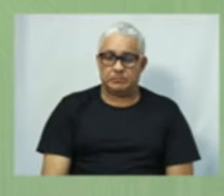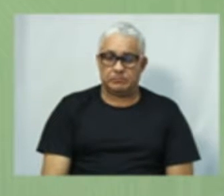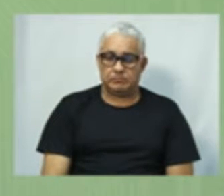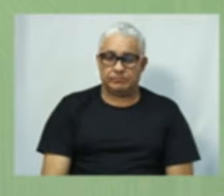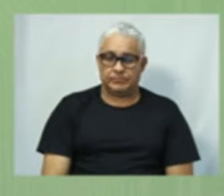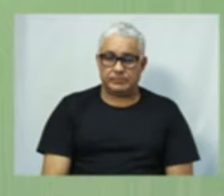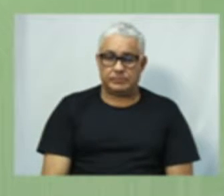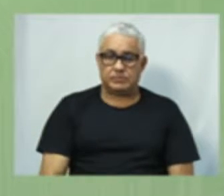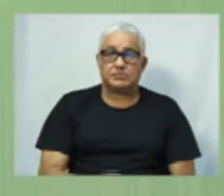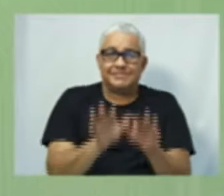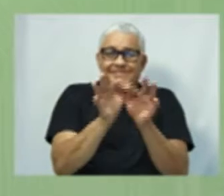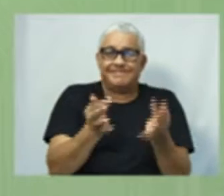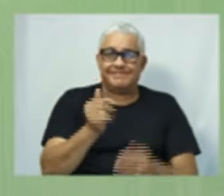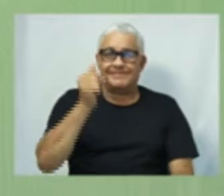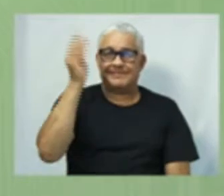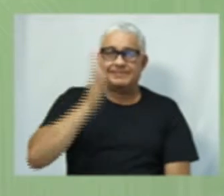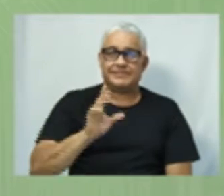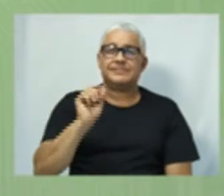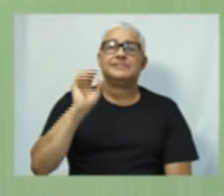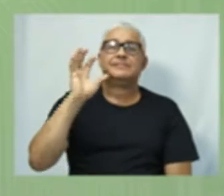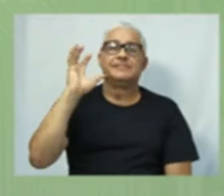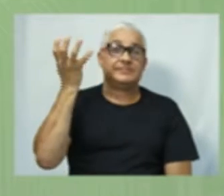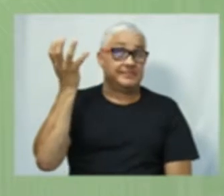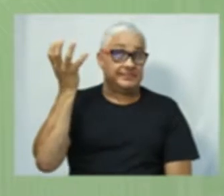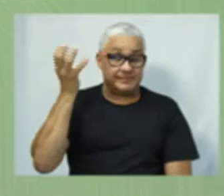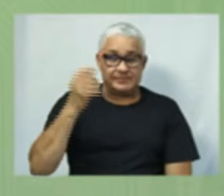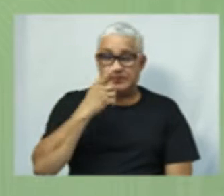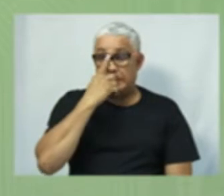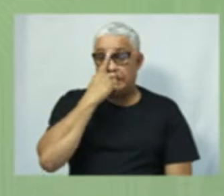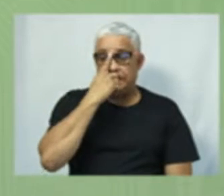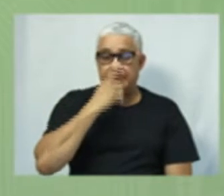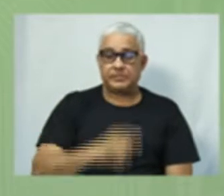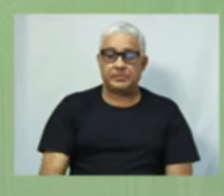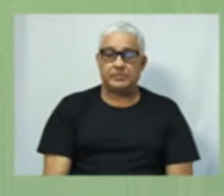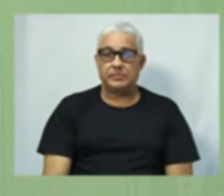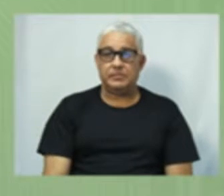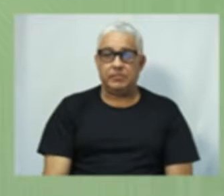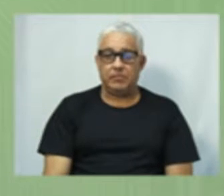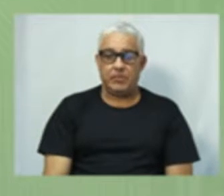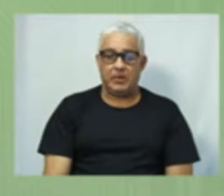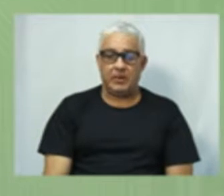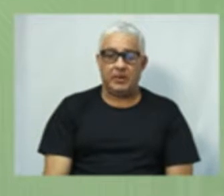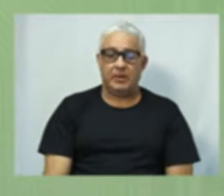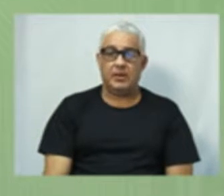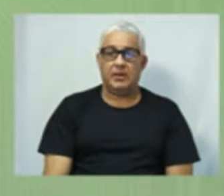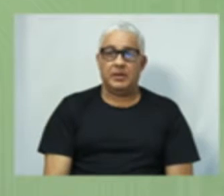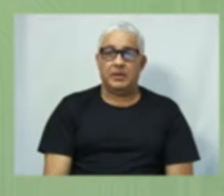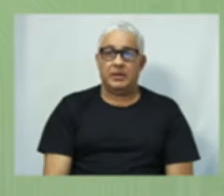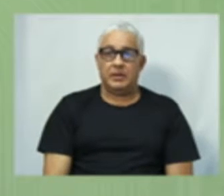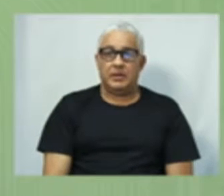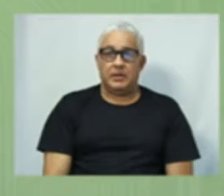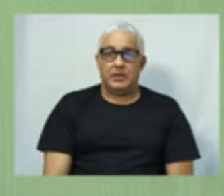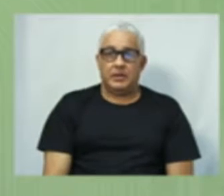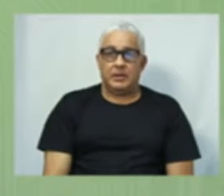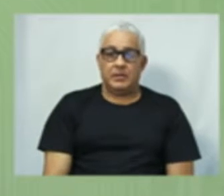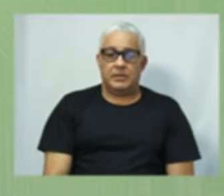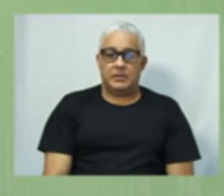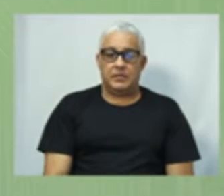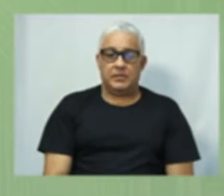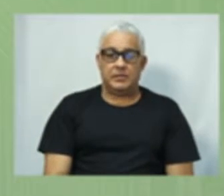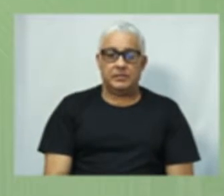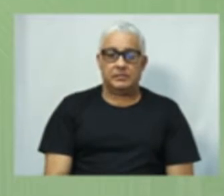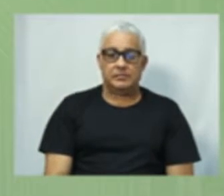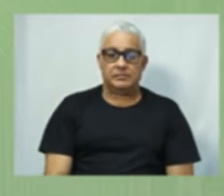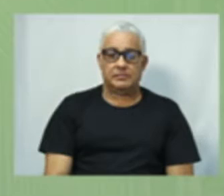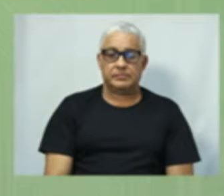no Simples Nacional? O que aconteceu no Simples Nacional? No Simples Nacional tinha que fazer a receita acumulada